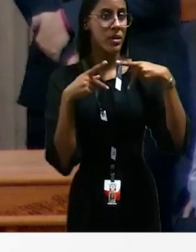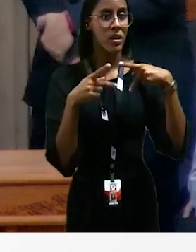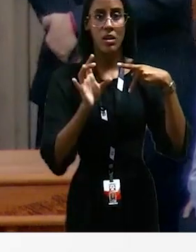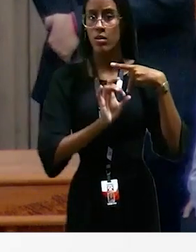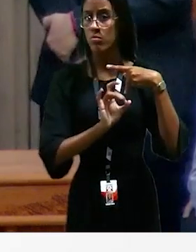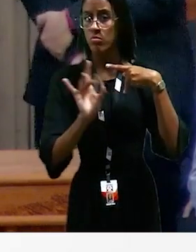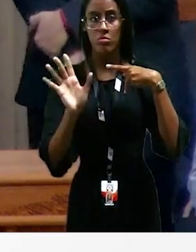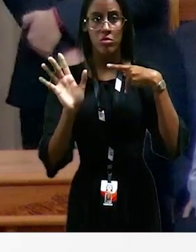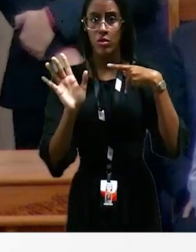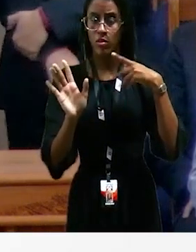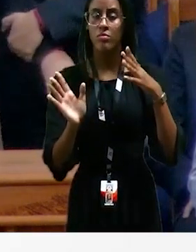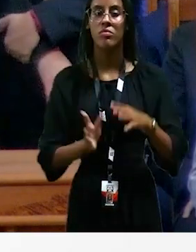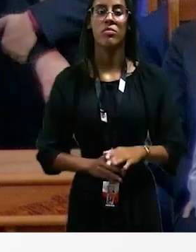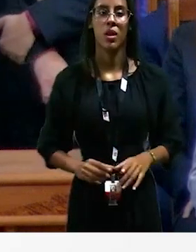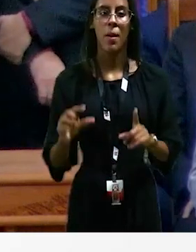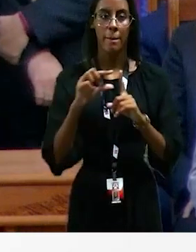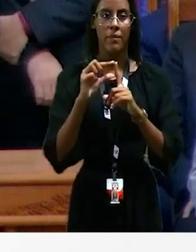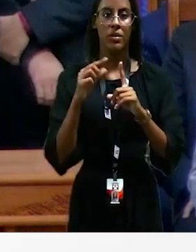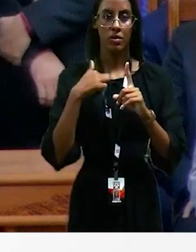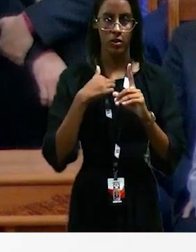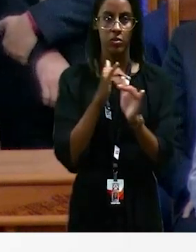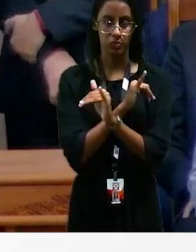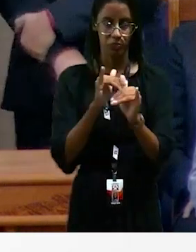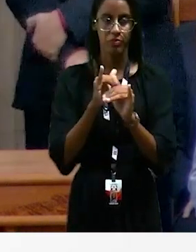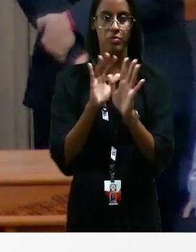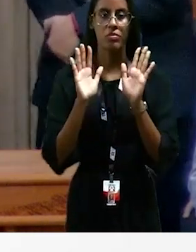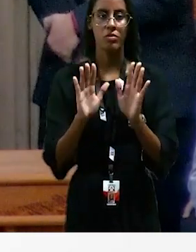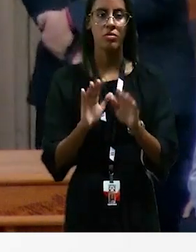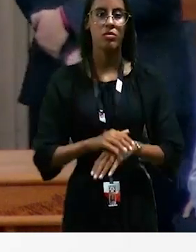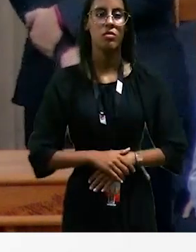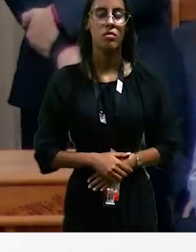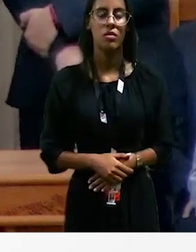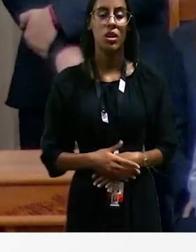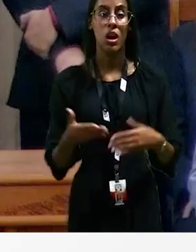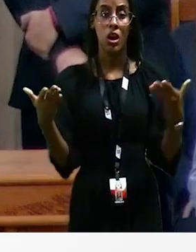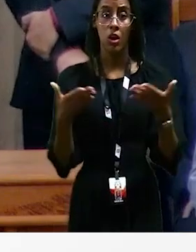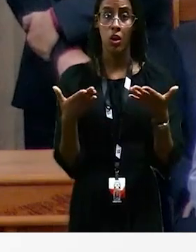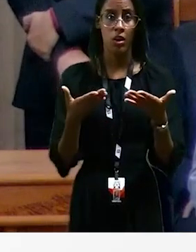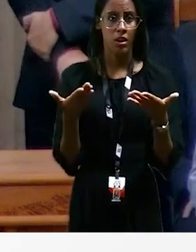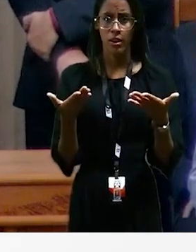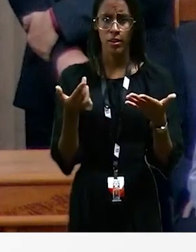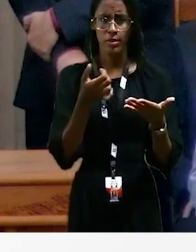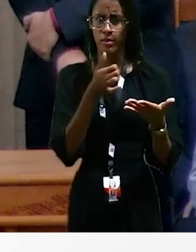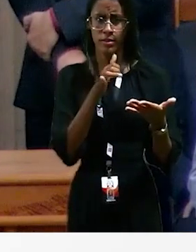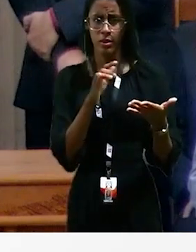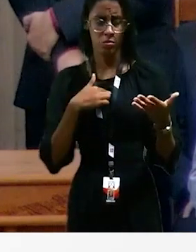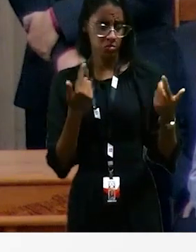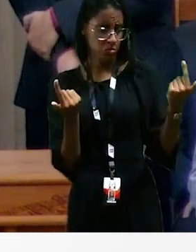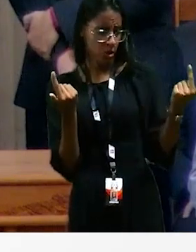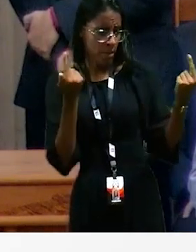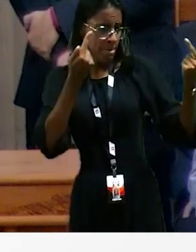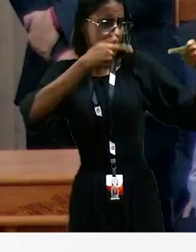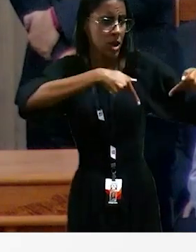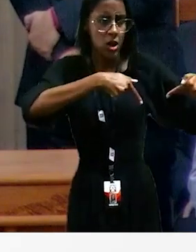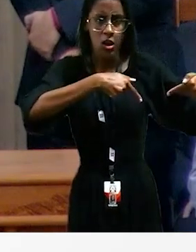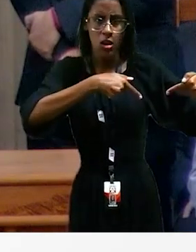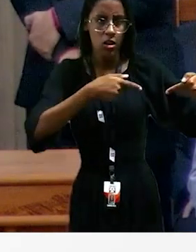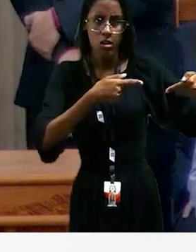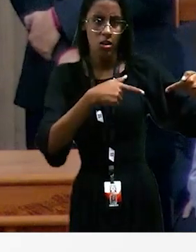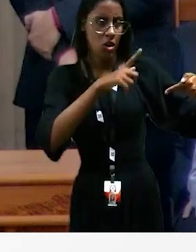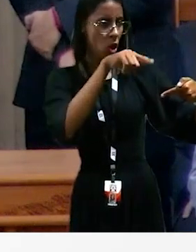nossa fala agora não quer dizer que por nós atacar não atacar nenhuma igreja